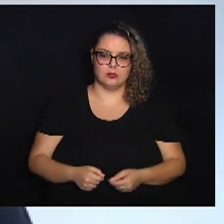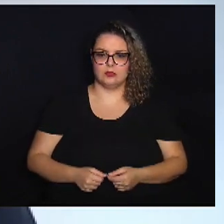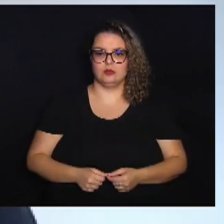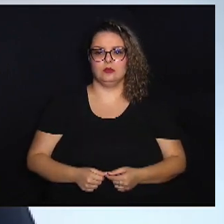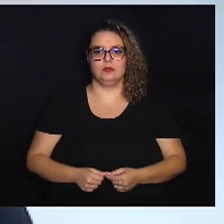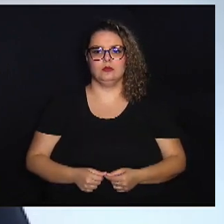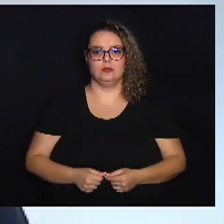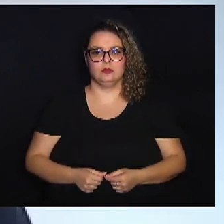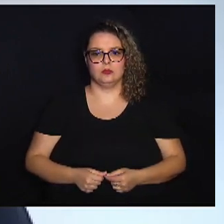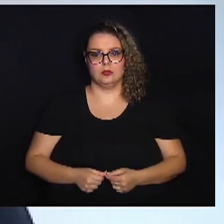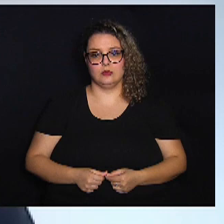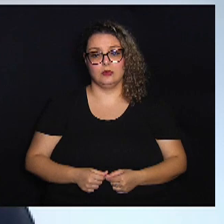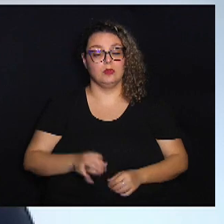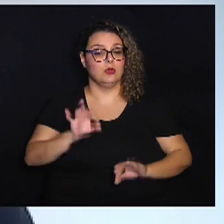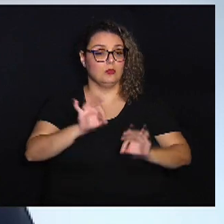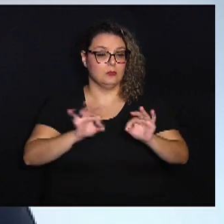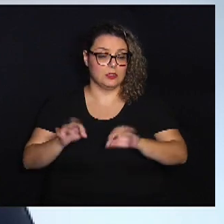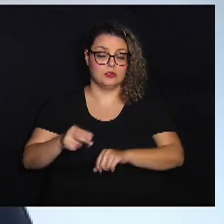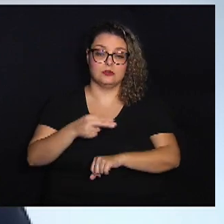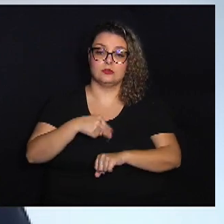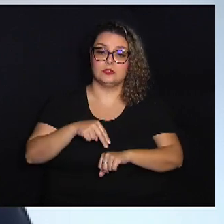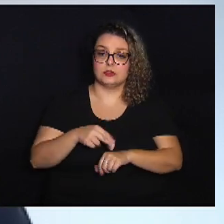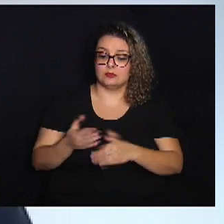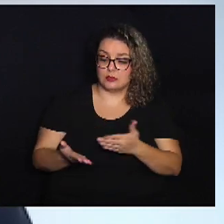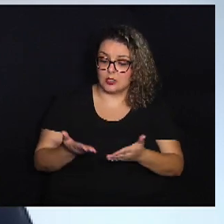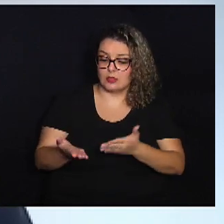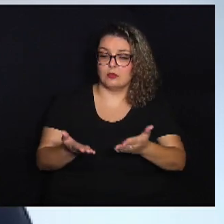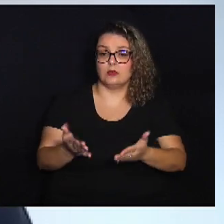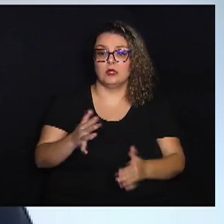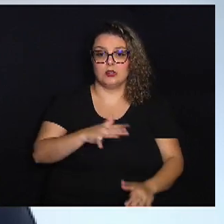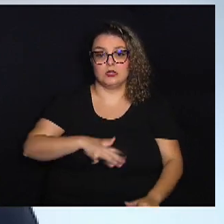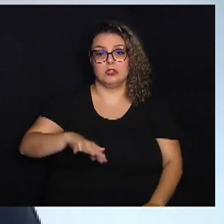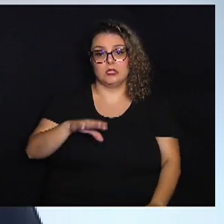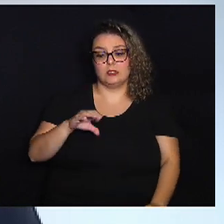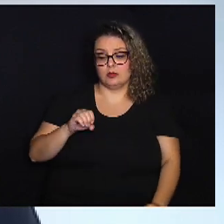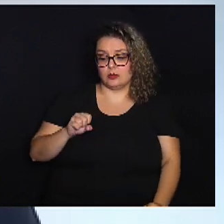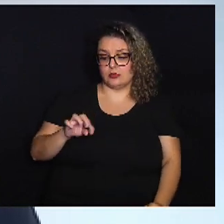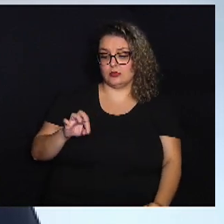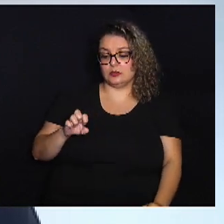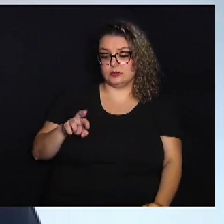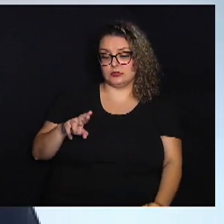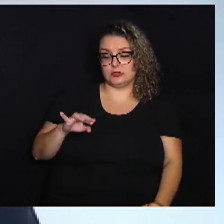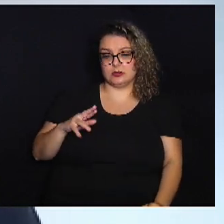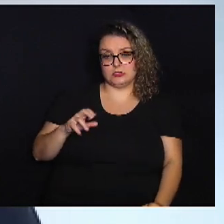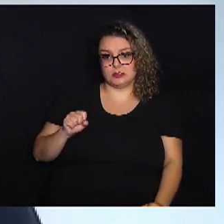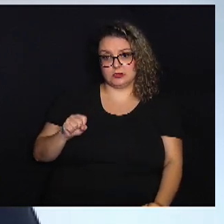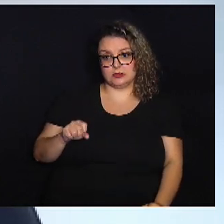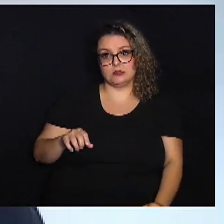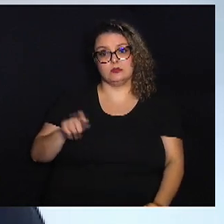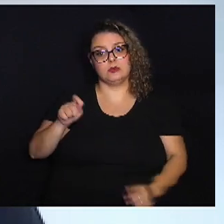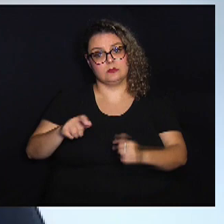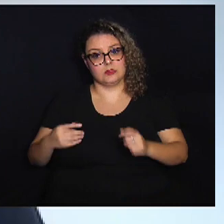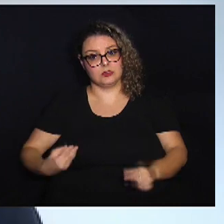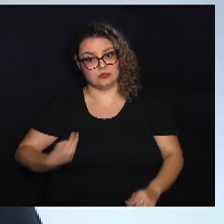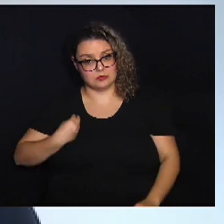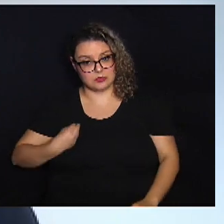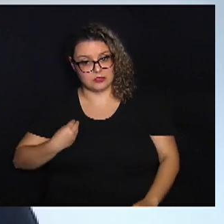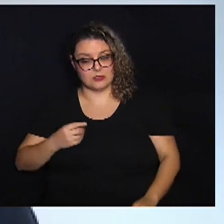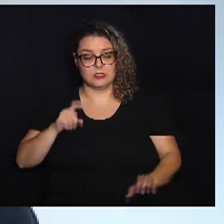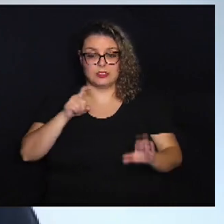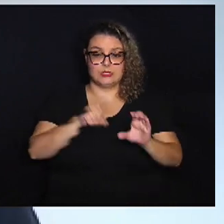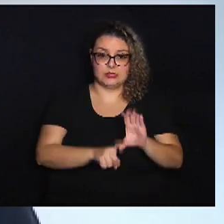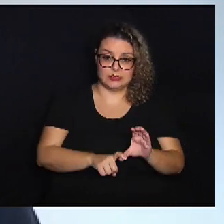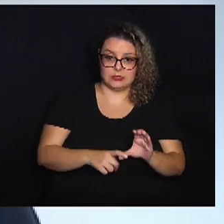plano nacional para a preservação das áreas costeiras, para as pessoas que vivem ali, para as pessoas que dependem